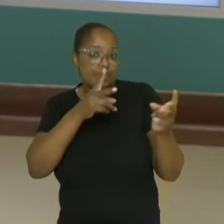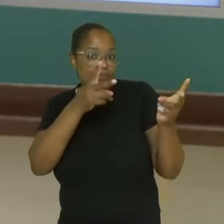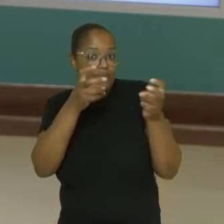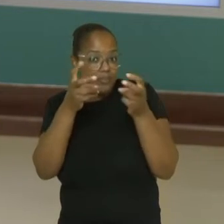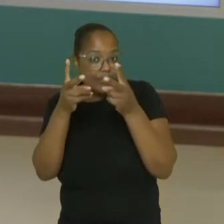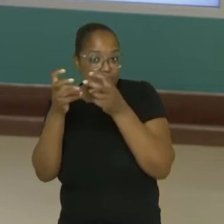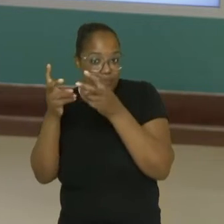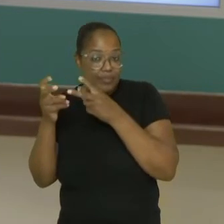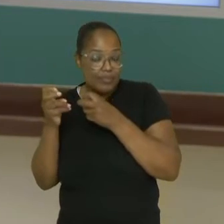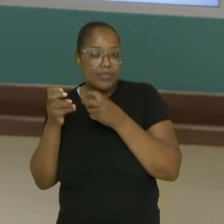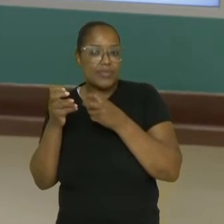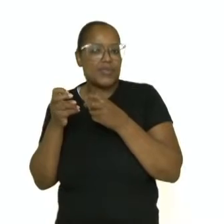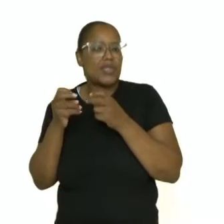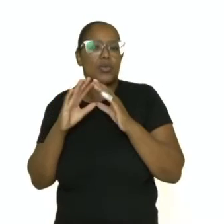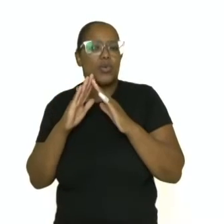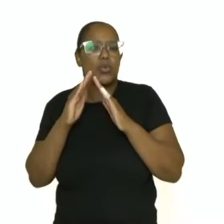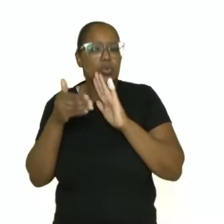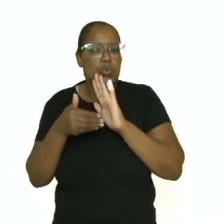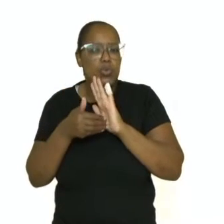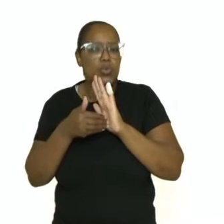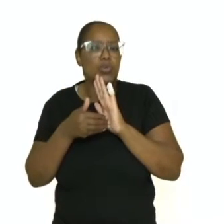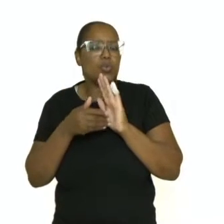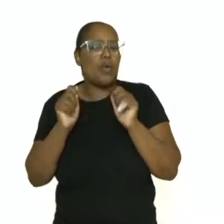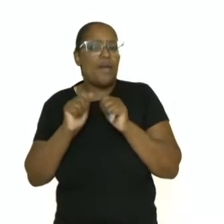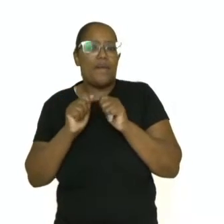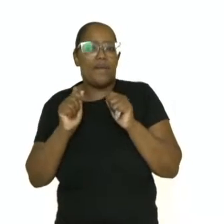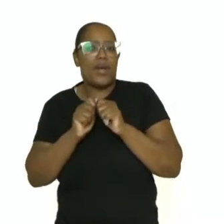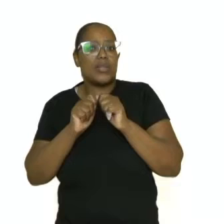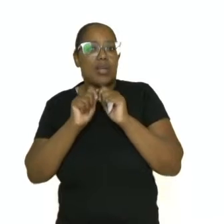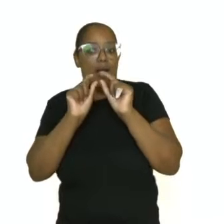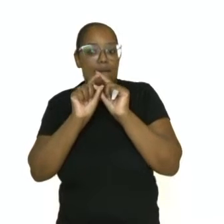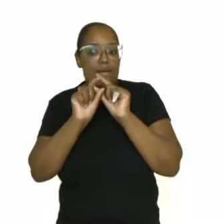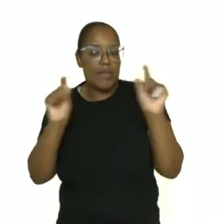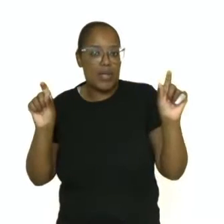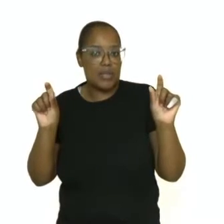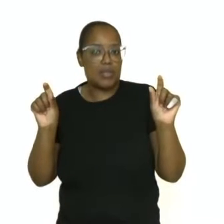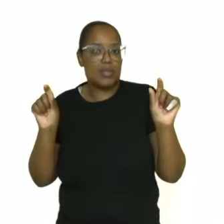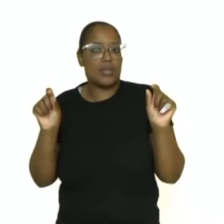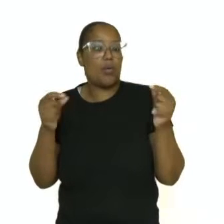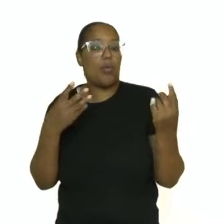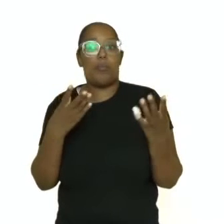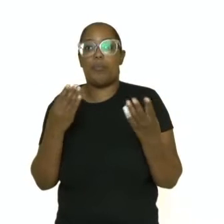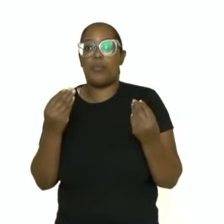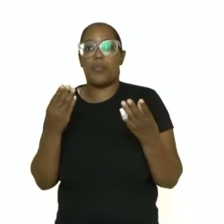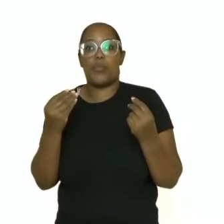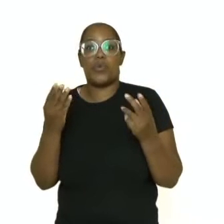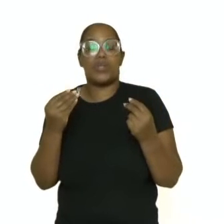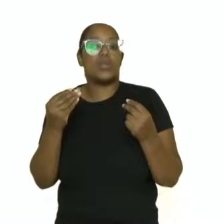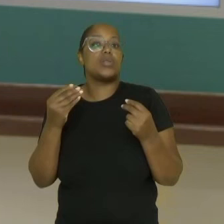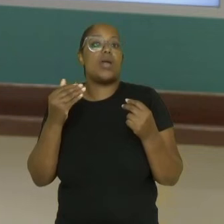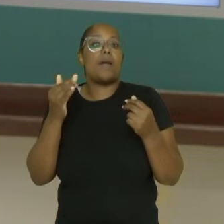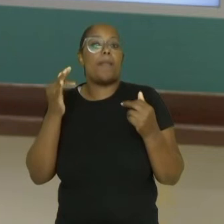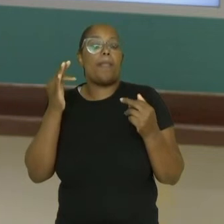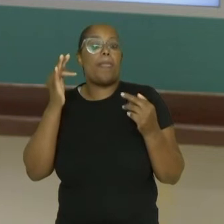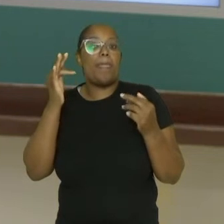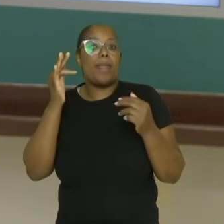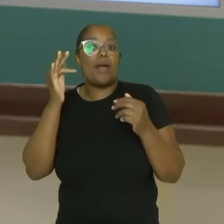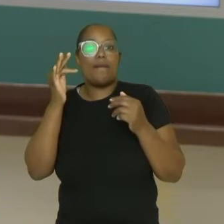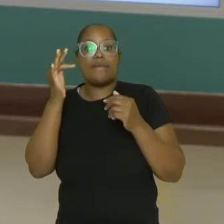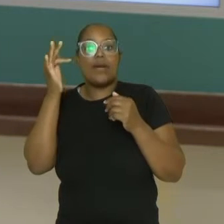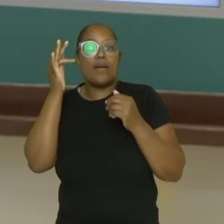Observaram? Então, tudo isso faz parte do enunciado, né? Então, muitas famílias seria quem? Se nós